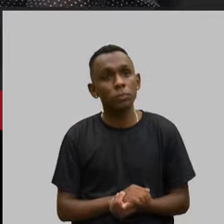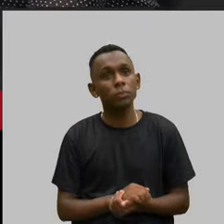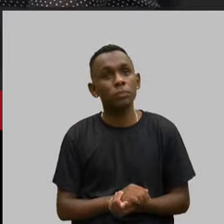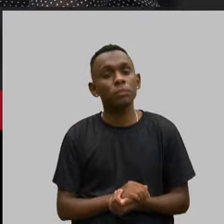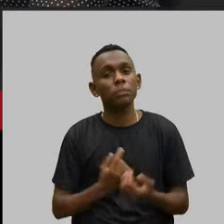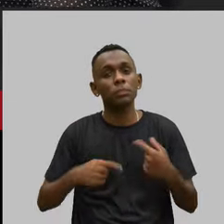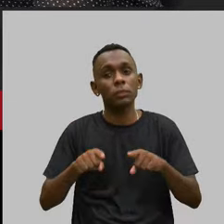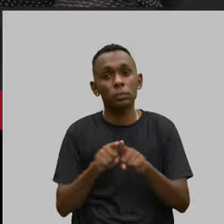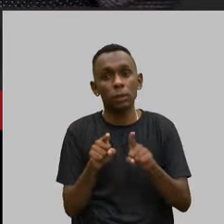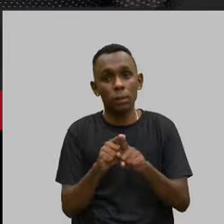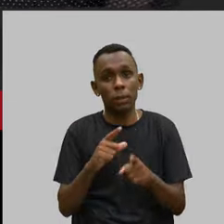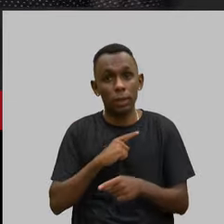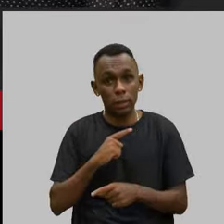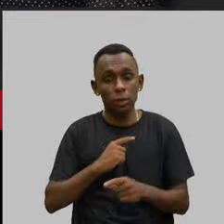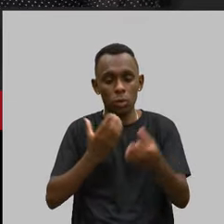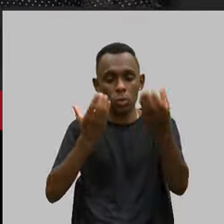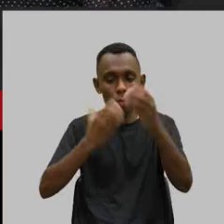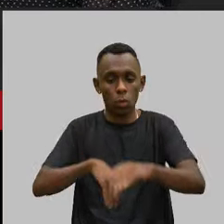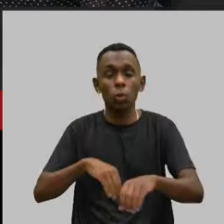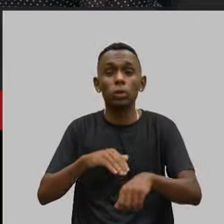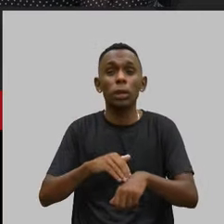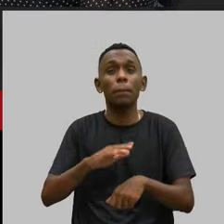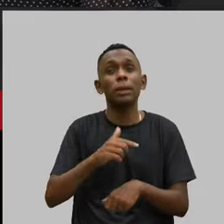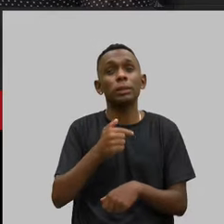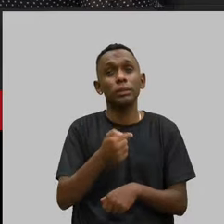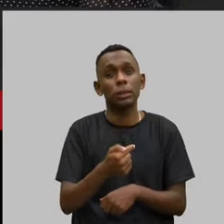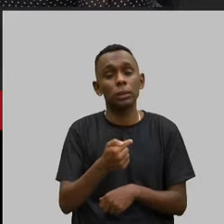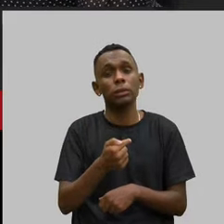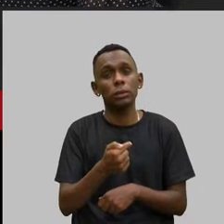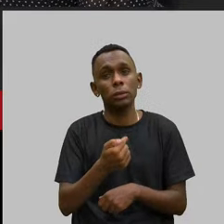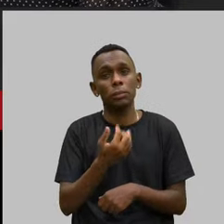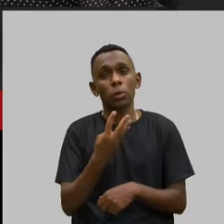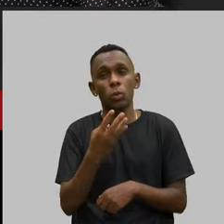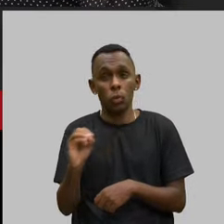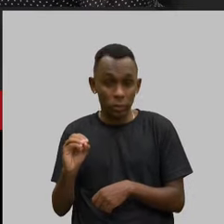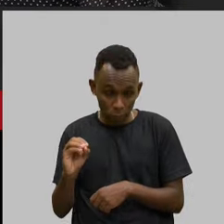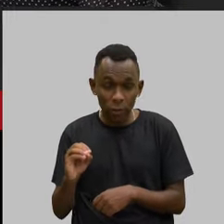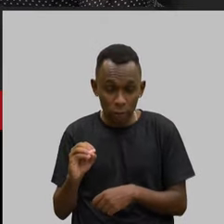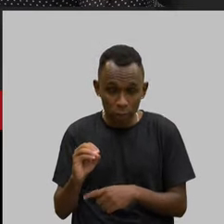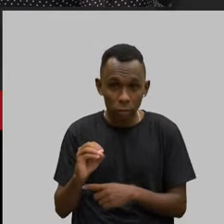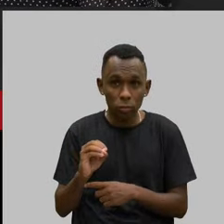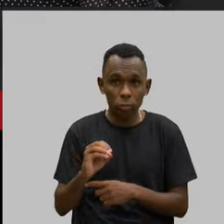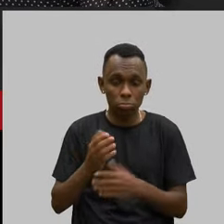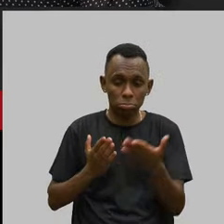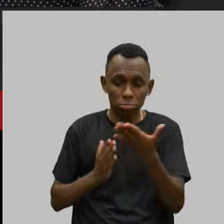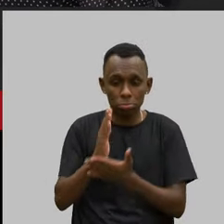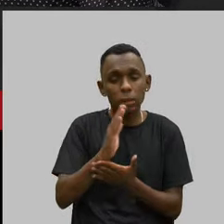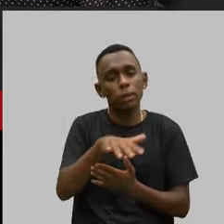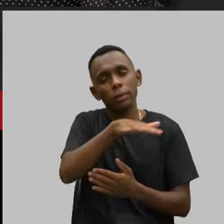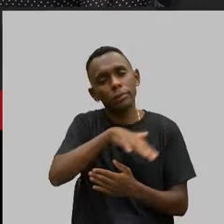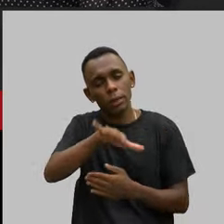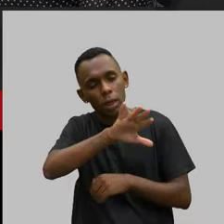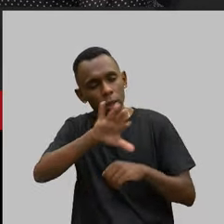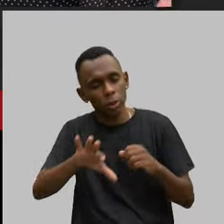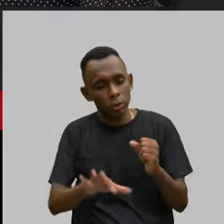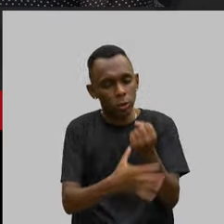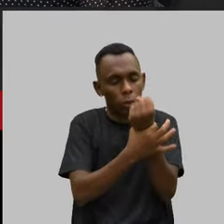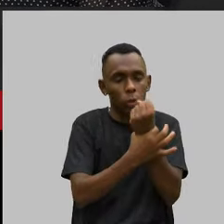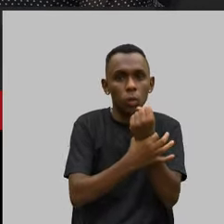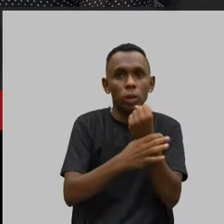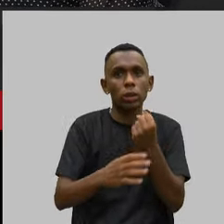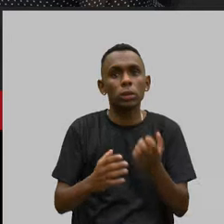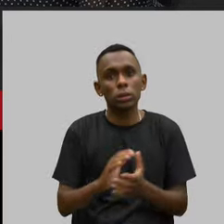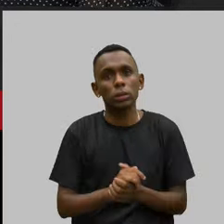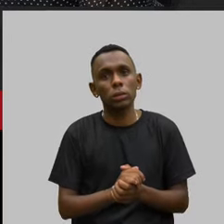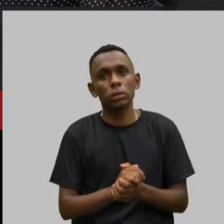tem concursos públicos mais de S 1400 nomeações sendo que esses concursos abrangem a área da Segurança Pública ima unimontes